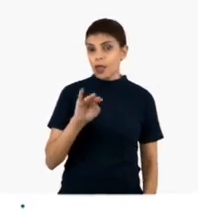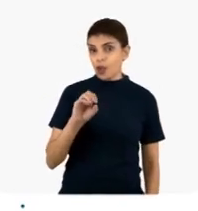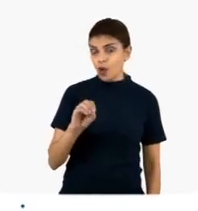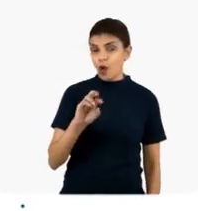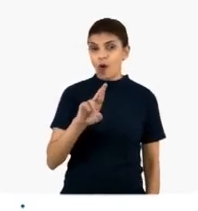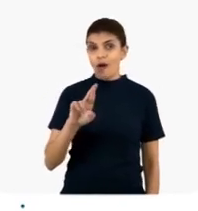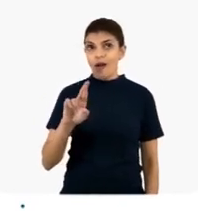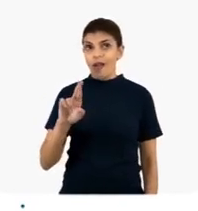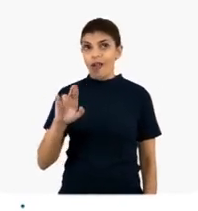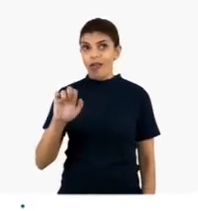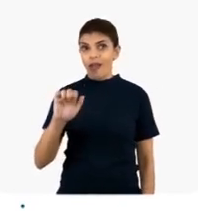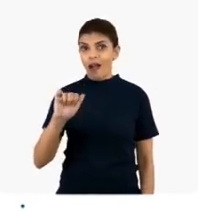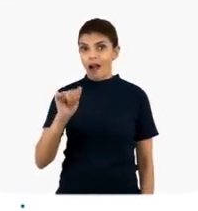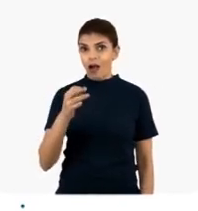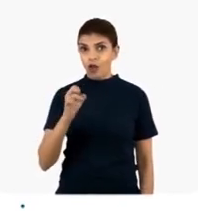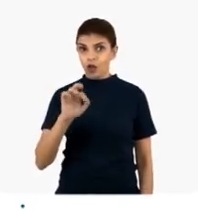bioreator.